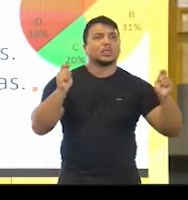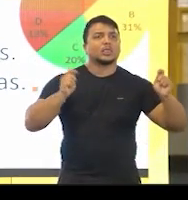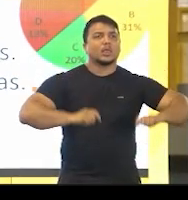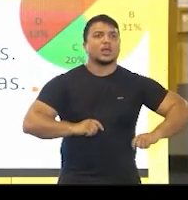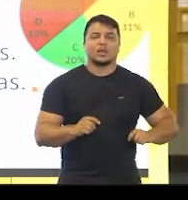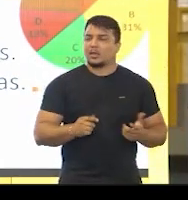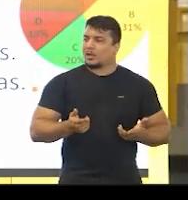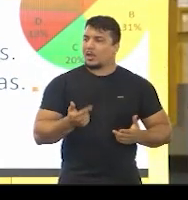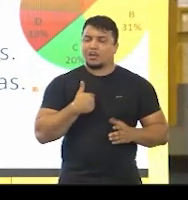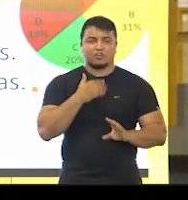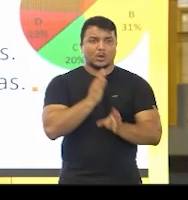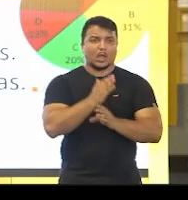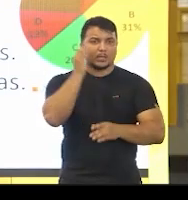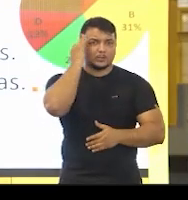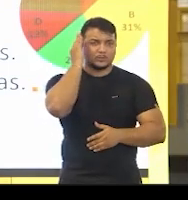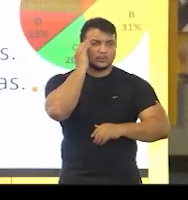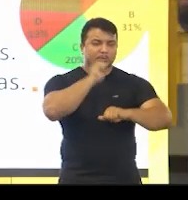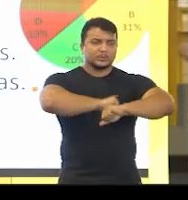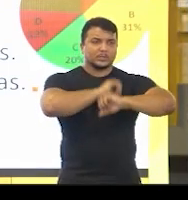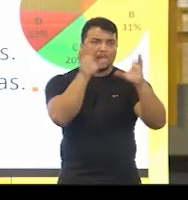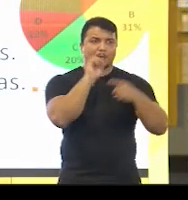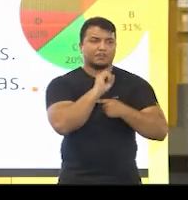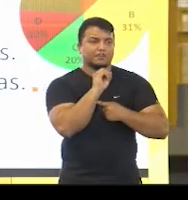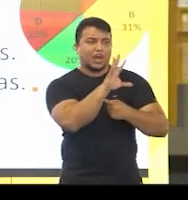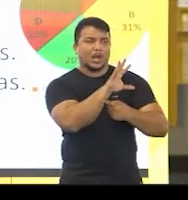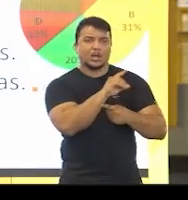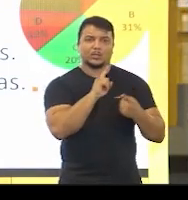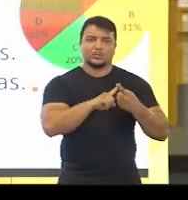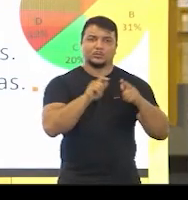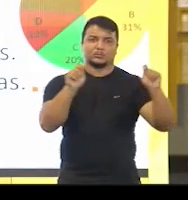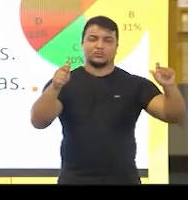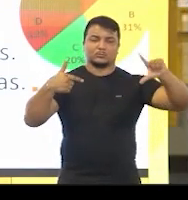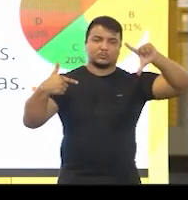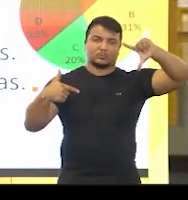somente porque eu vou entender o que é uma projeção